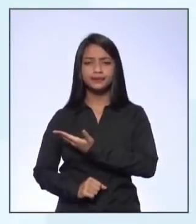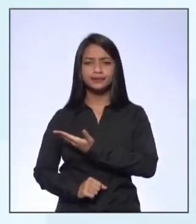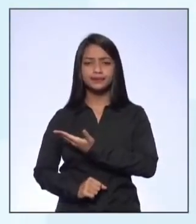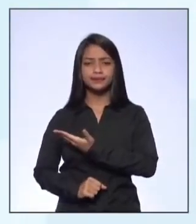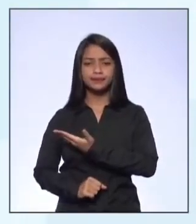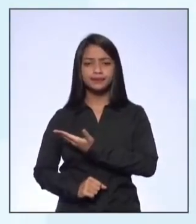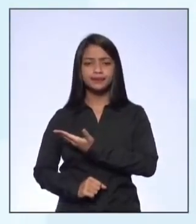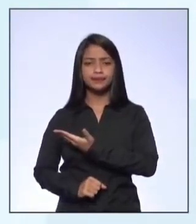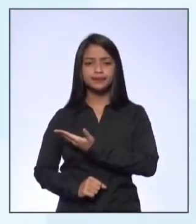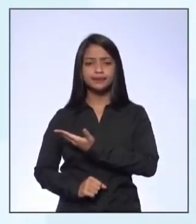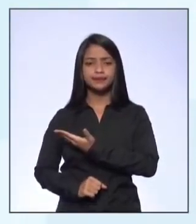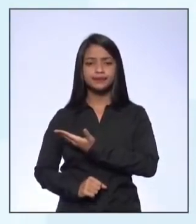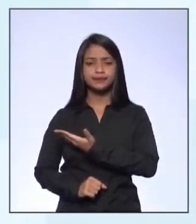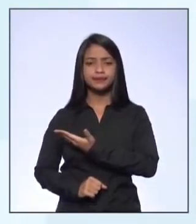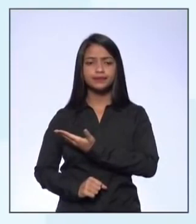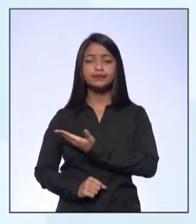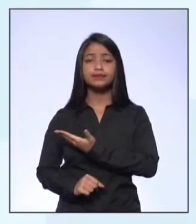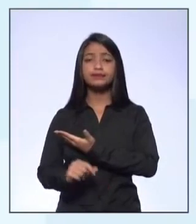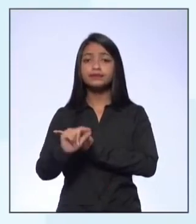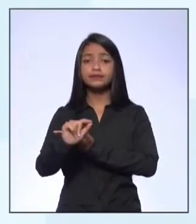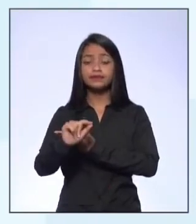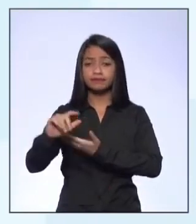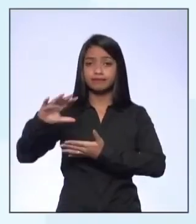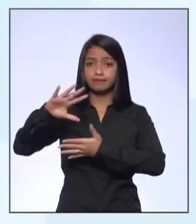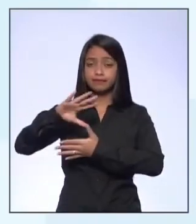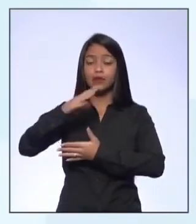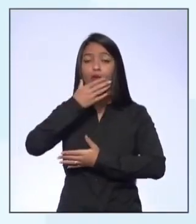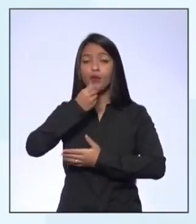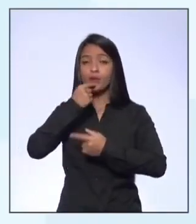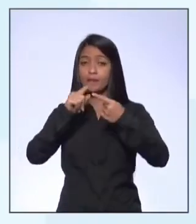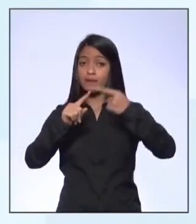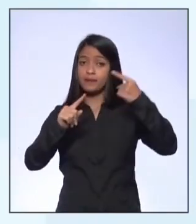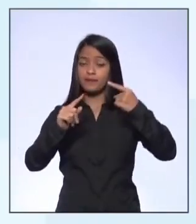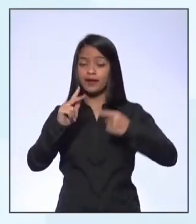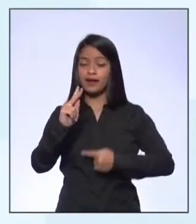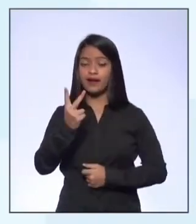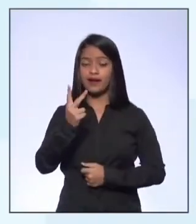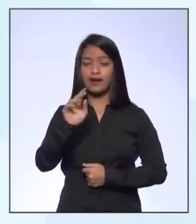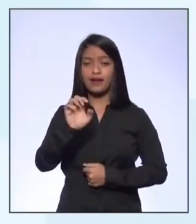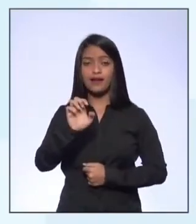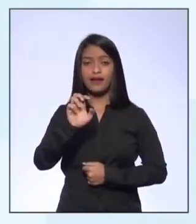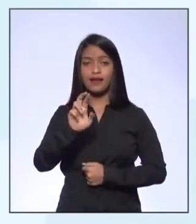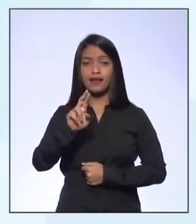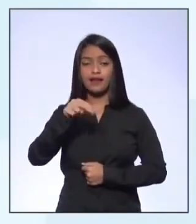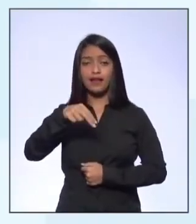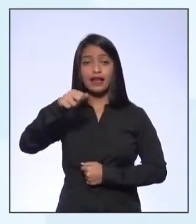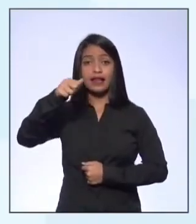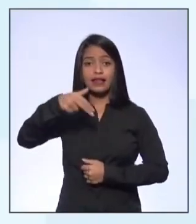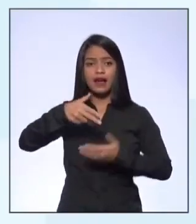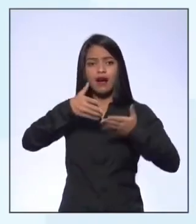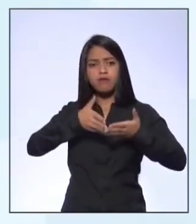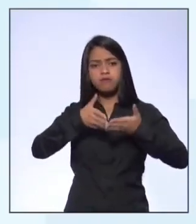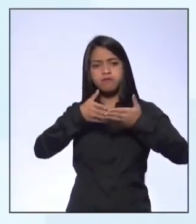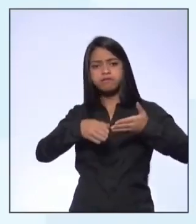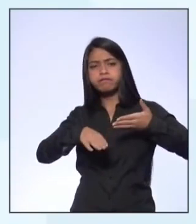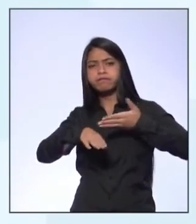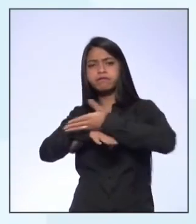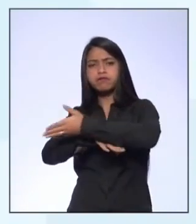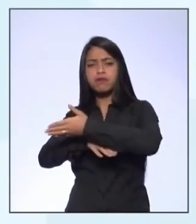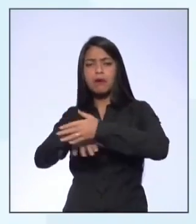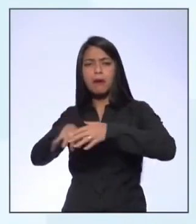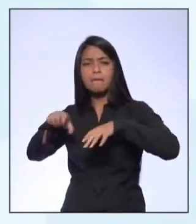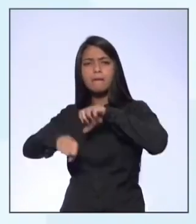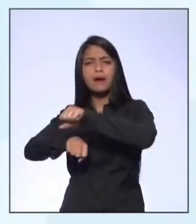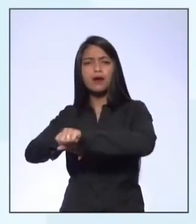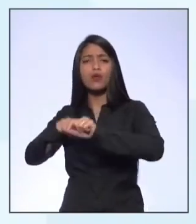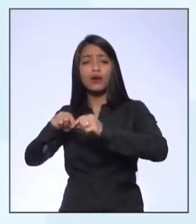as conquistas do Hernán Cortés, saindo aí de Cuba, né, de Santiago de Cuba,